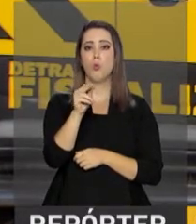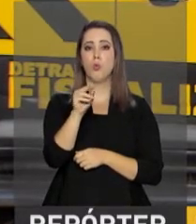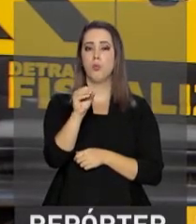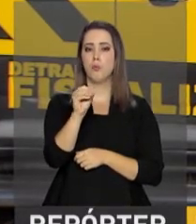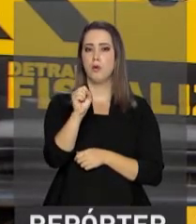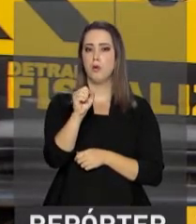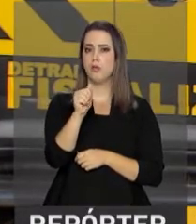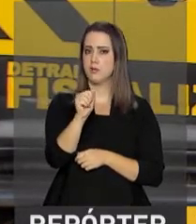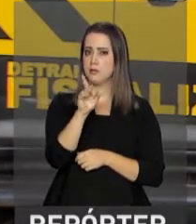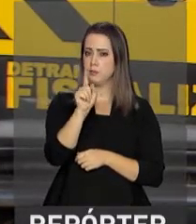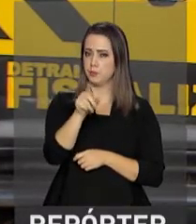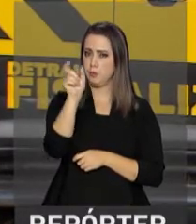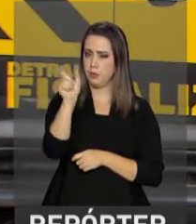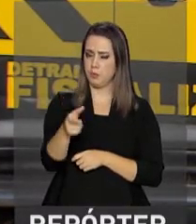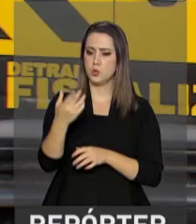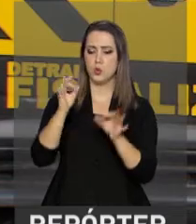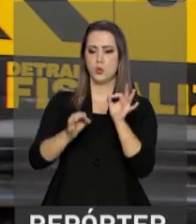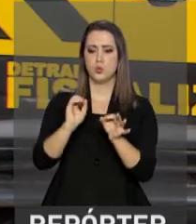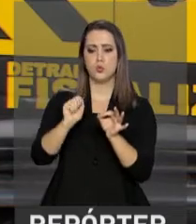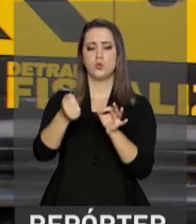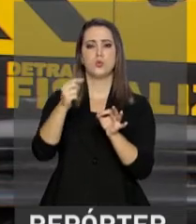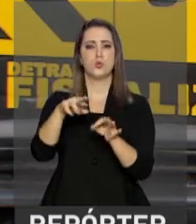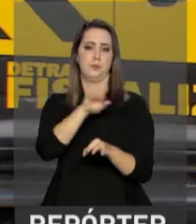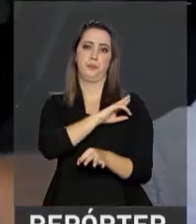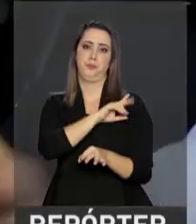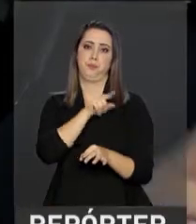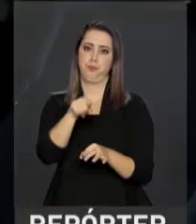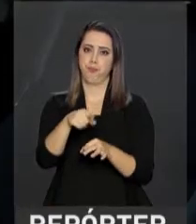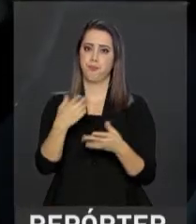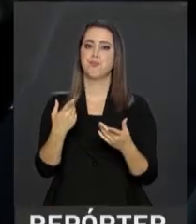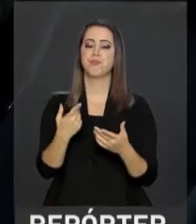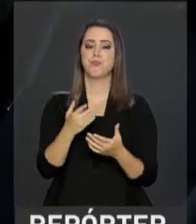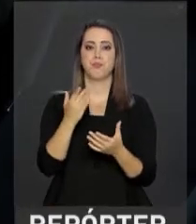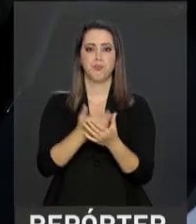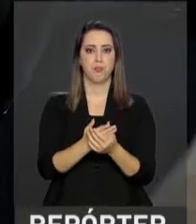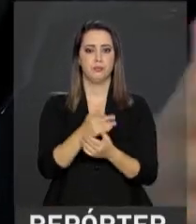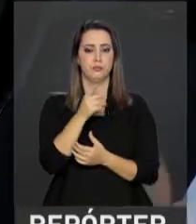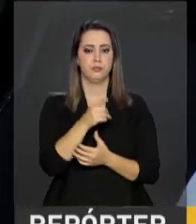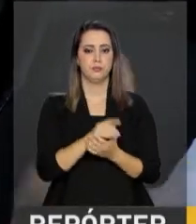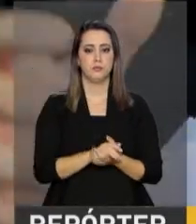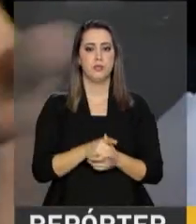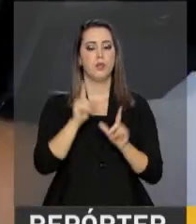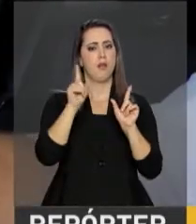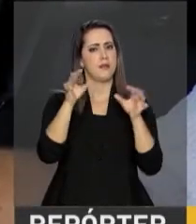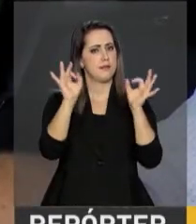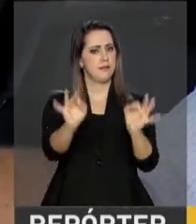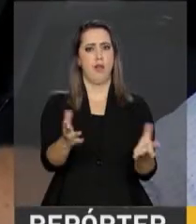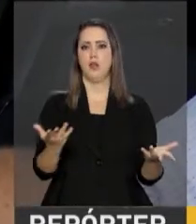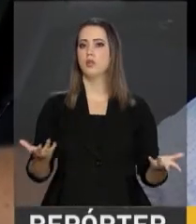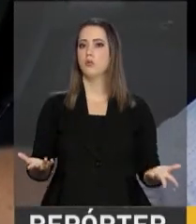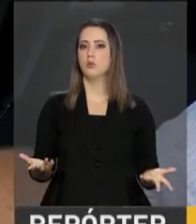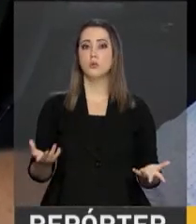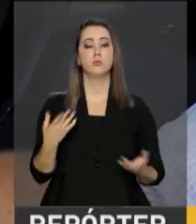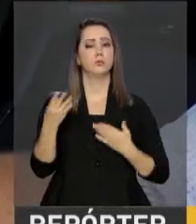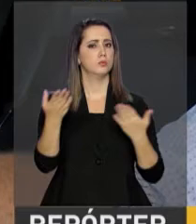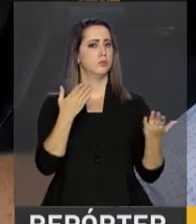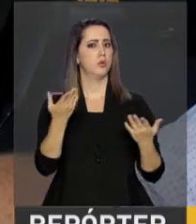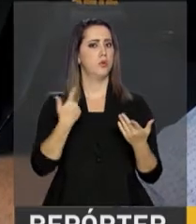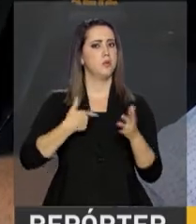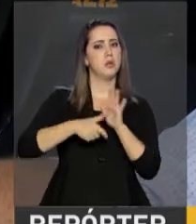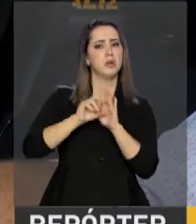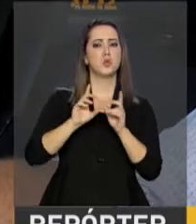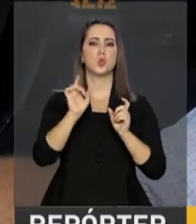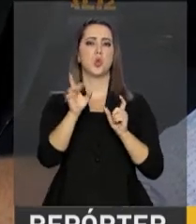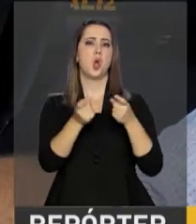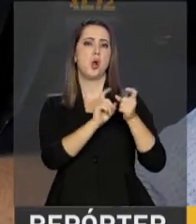definir a pena é o juiz responsável pelo caso acho que essa inclusive a forma correta de se incluir ao invés de punições